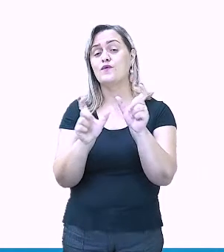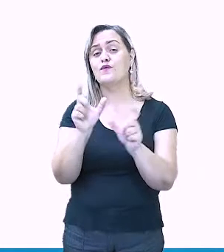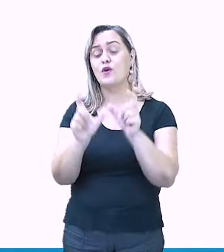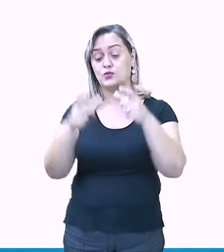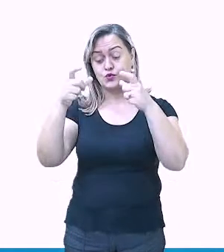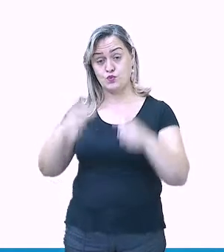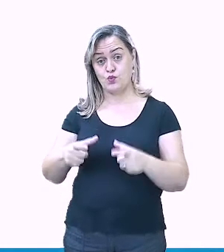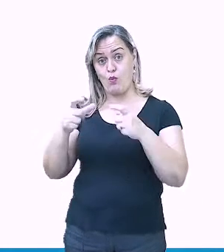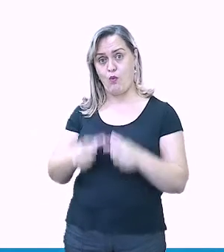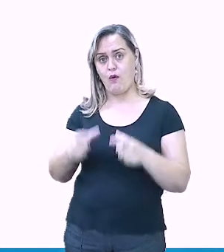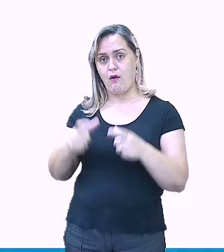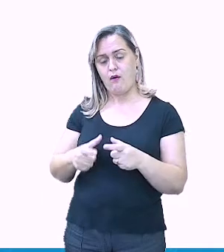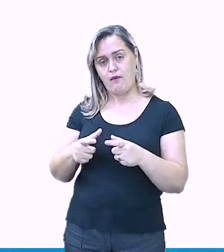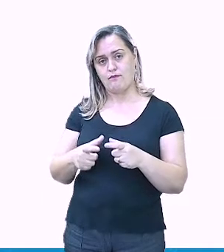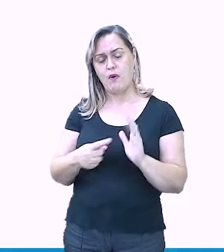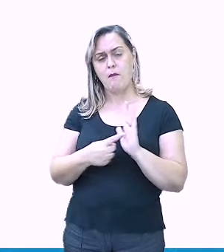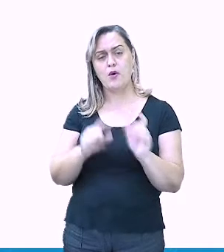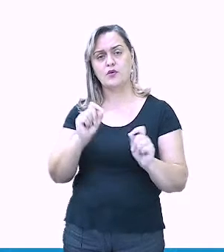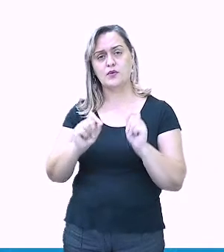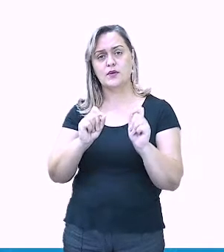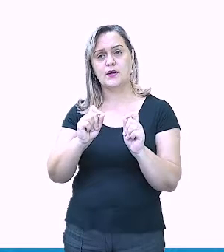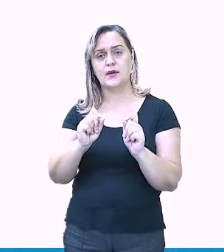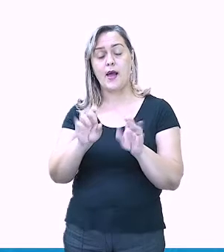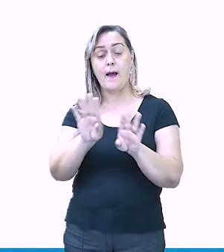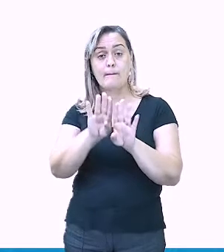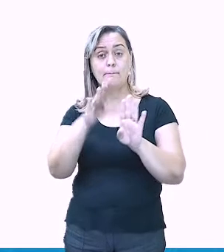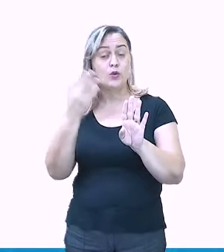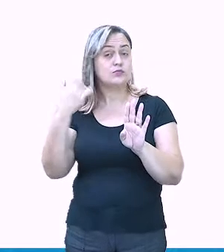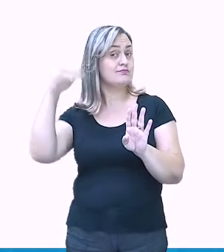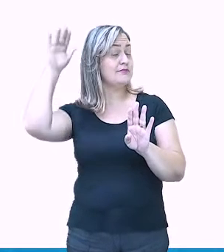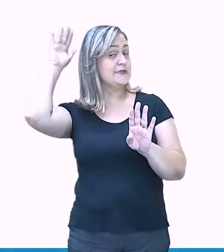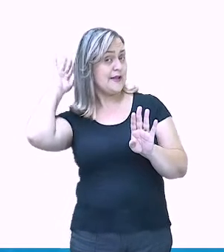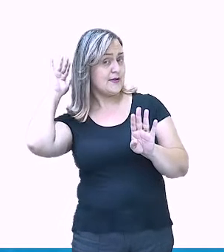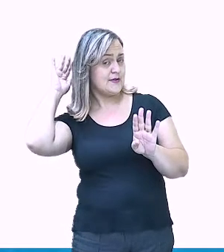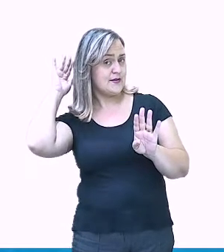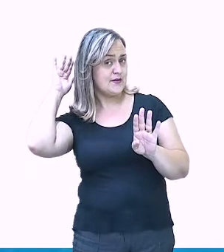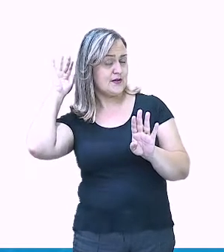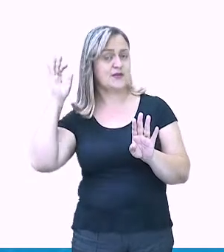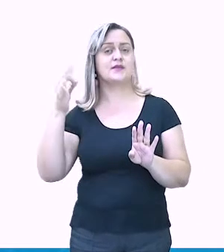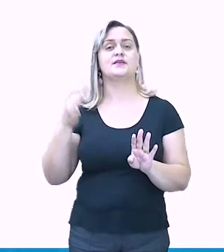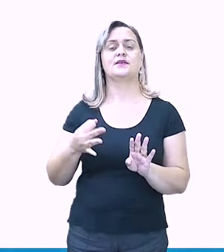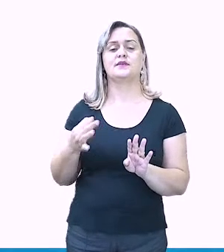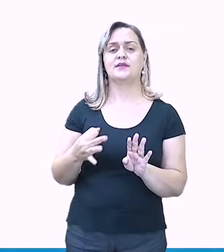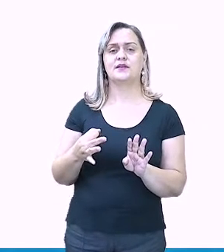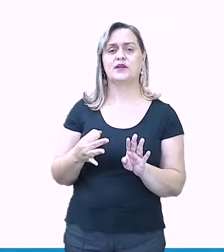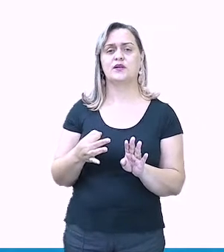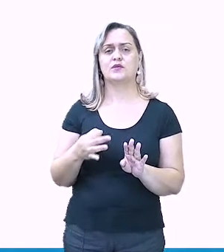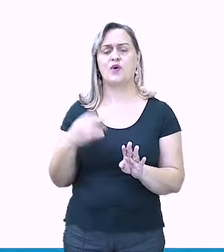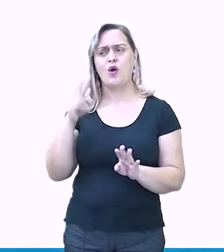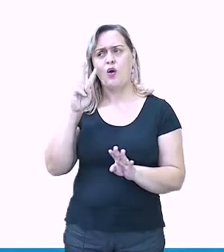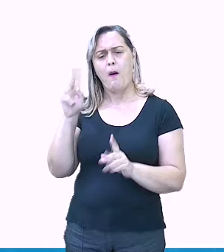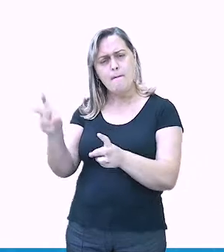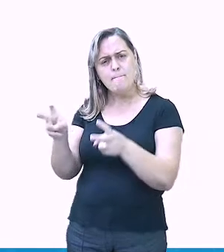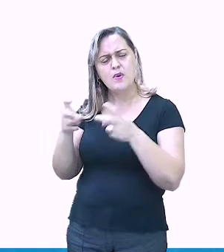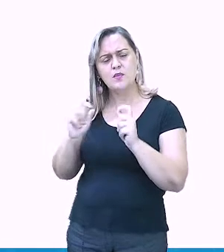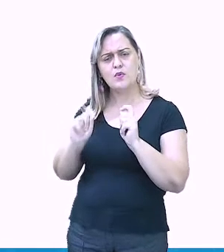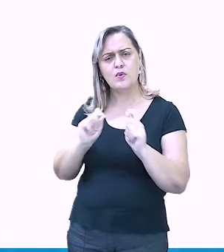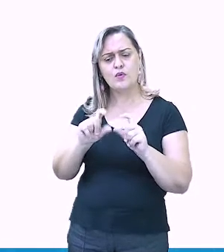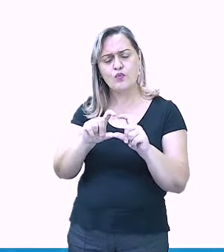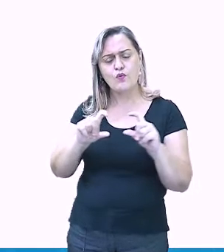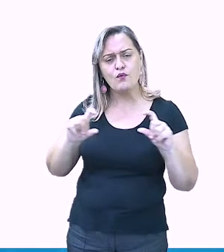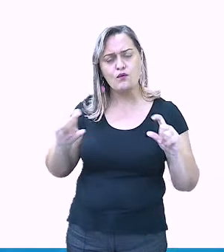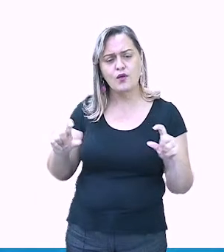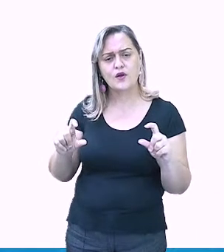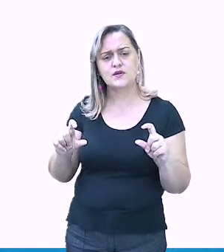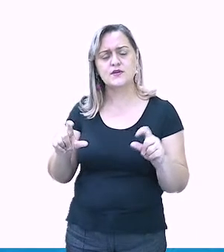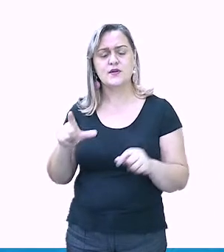trás, é a porta de trás. Então aí percebemos que a formação da locução adjetiva foi